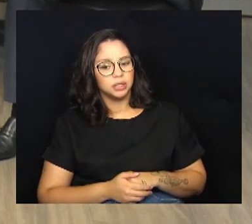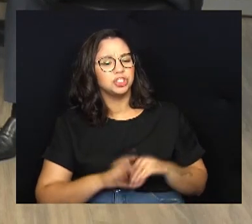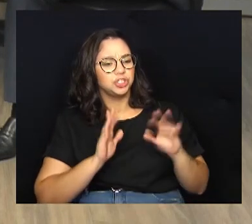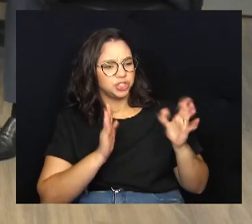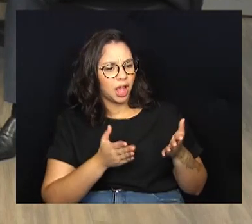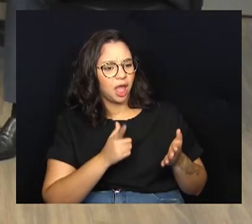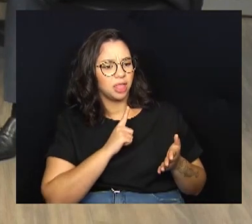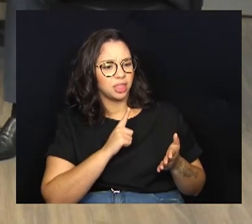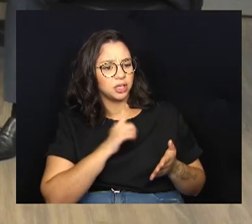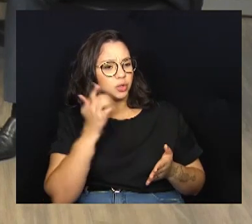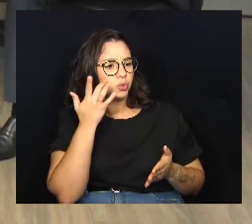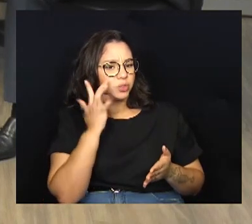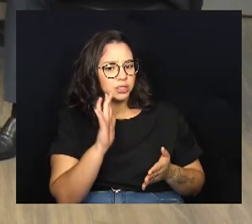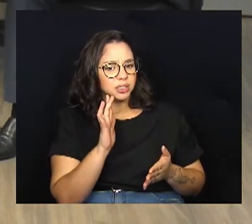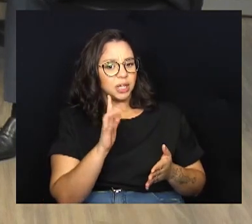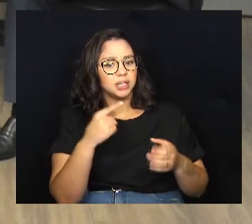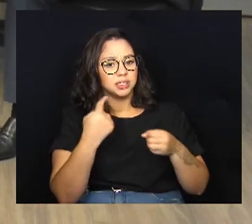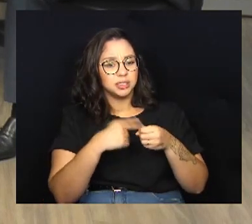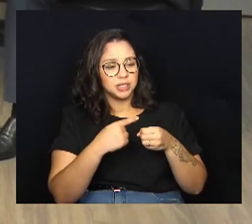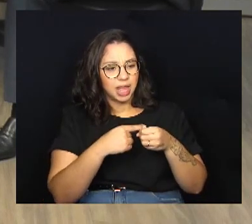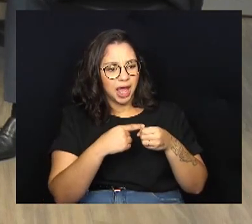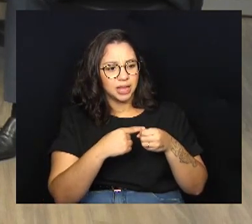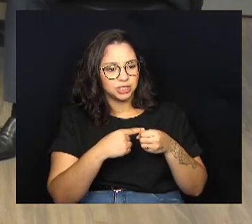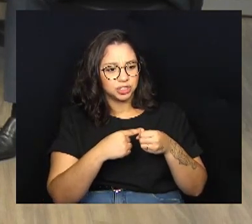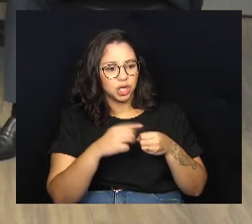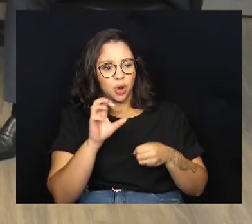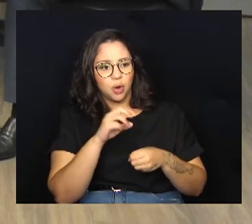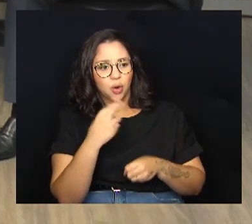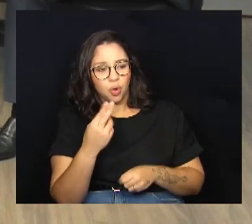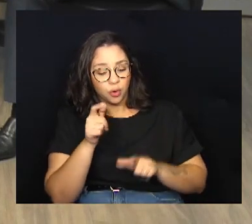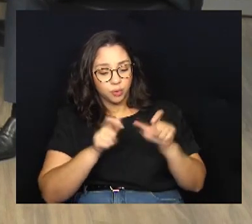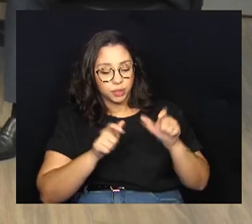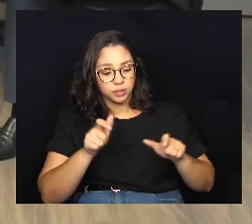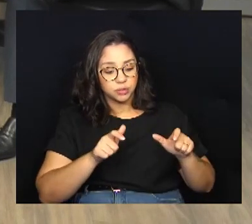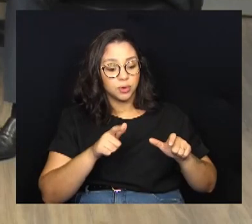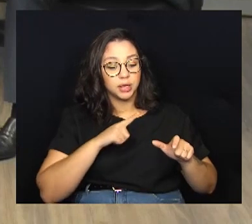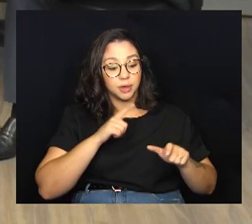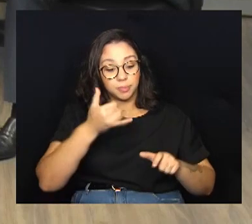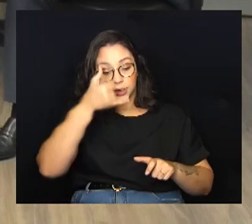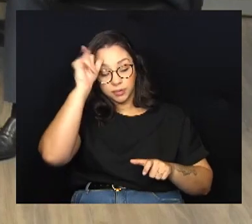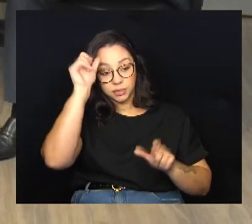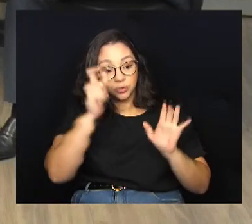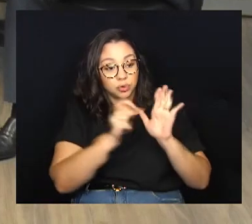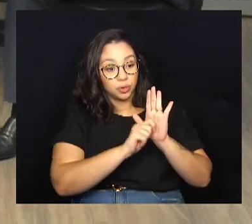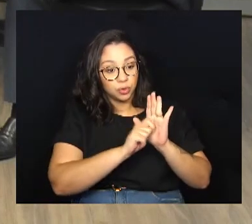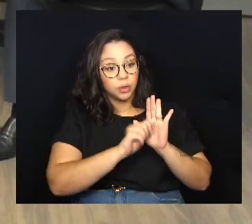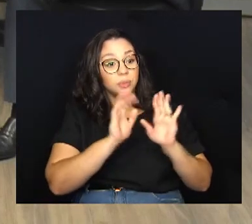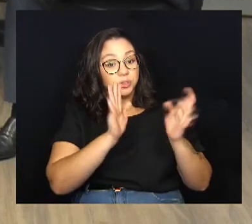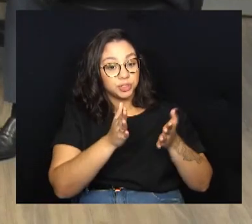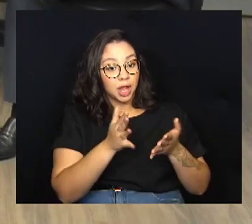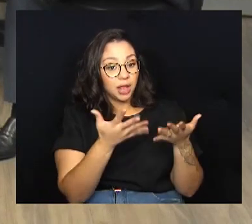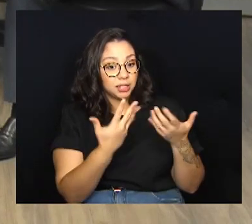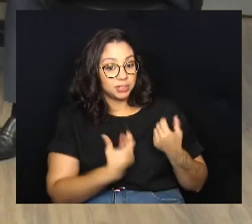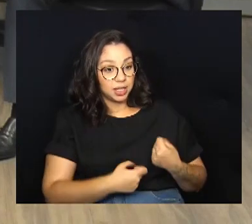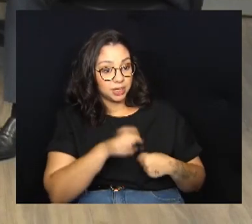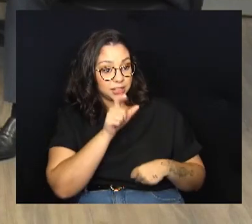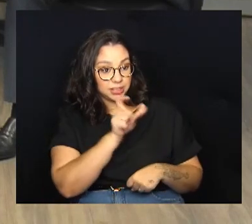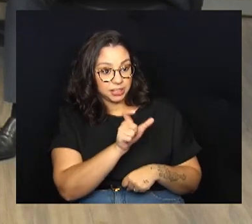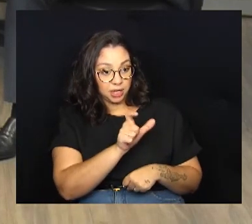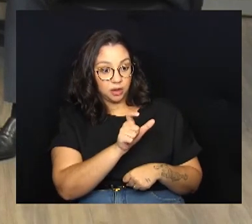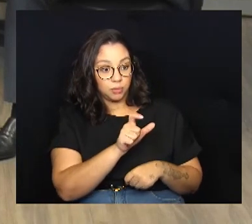saberiam dizer quantas comunidades terapêuticas foram fechadas e autuadas por violação de direitos humanos e